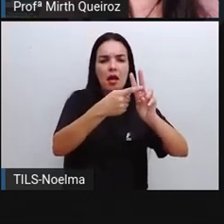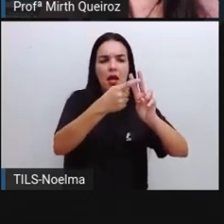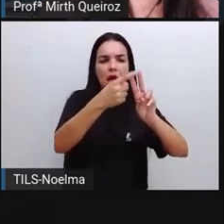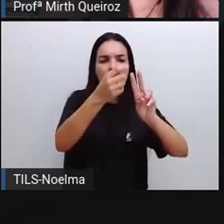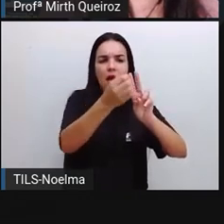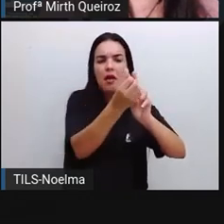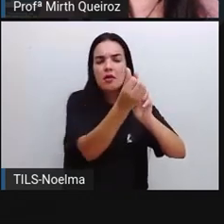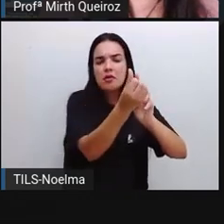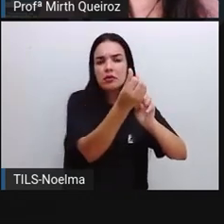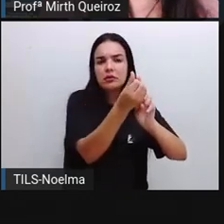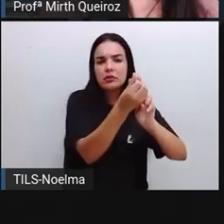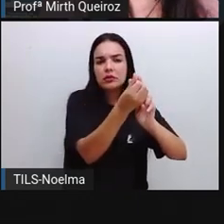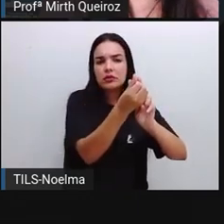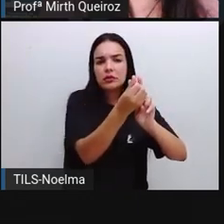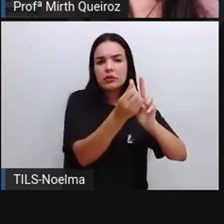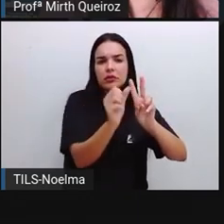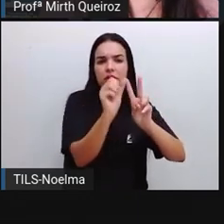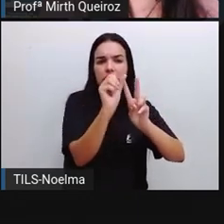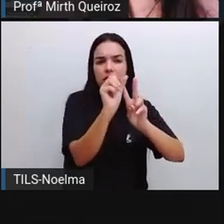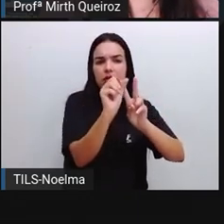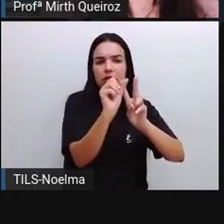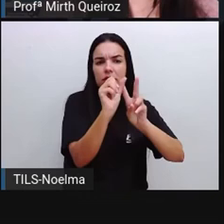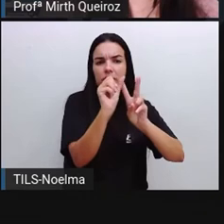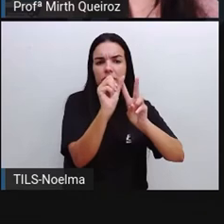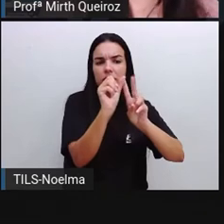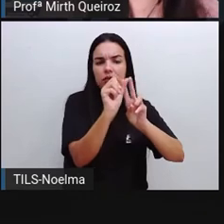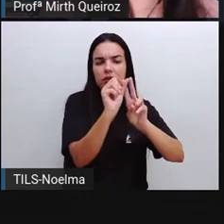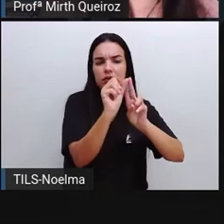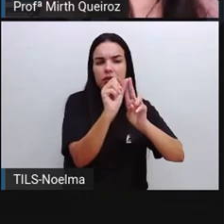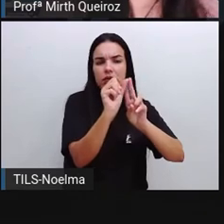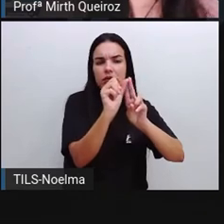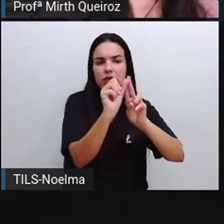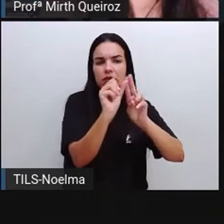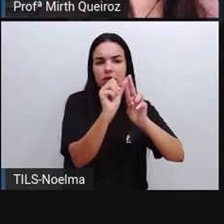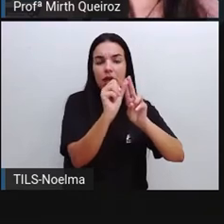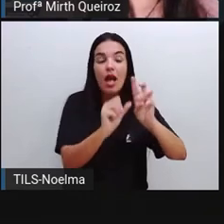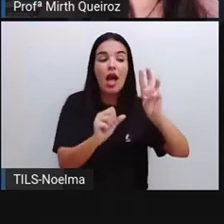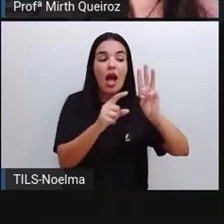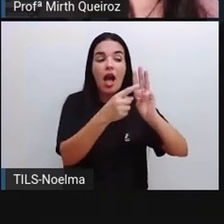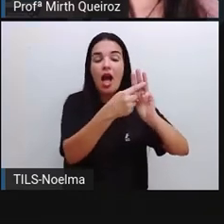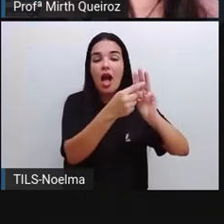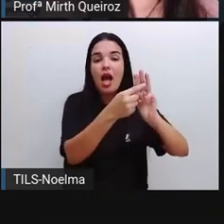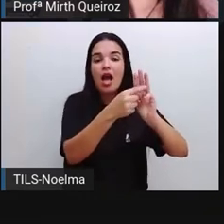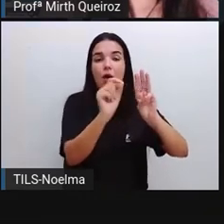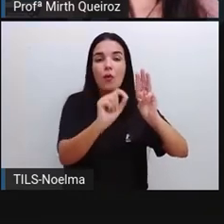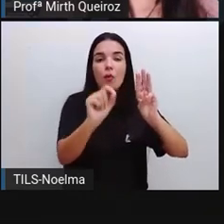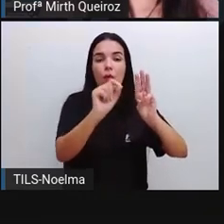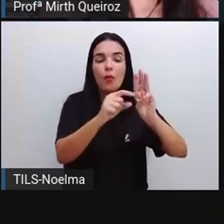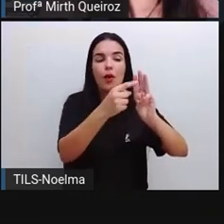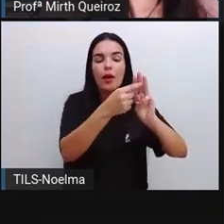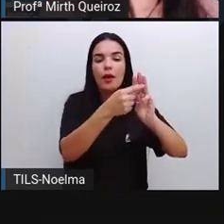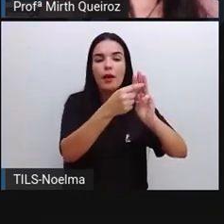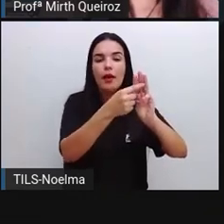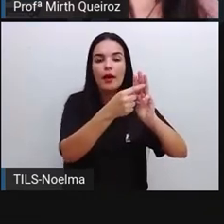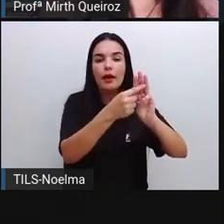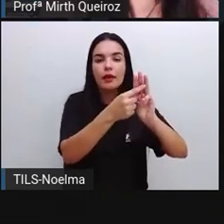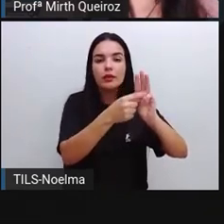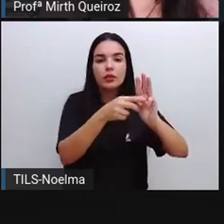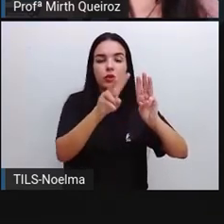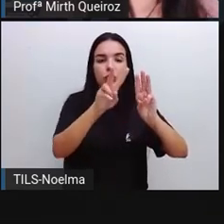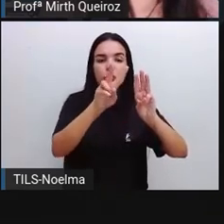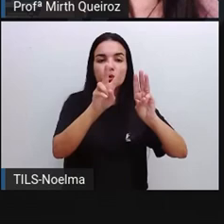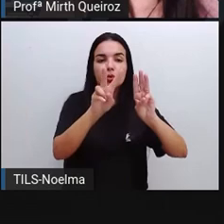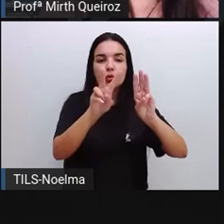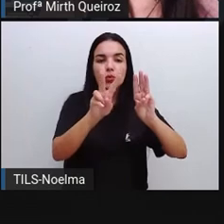temos seis então vamos colocar aqui na dezena simples na terceira ordem temos quantas bolinhas